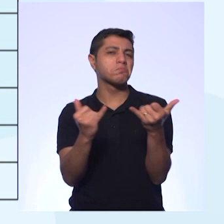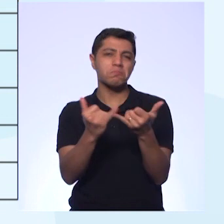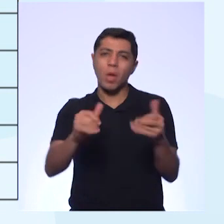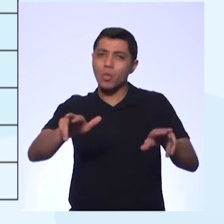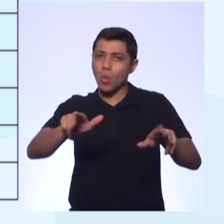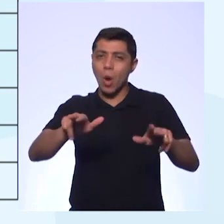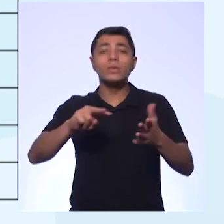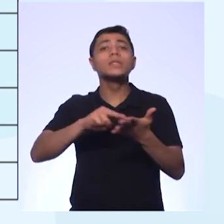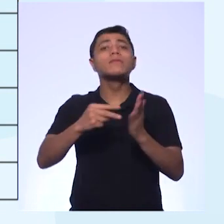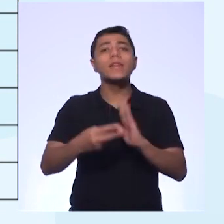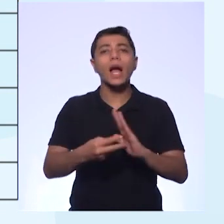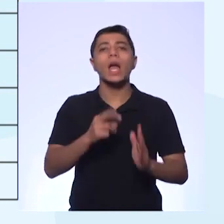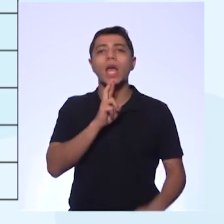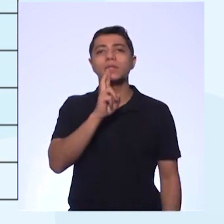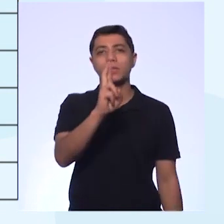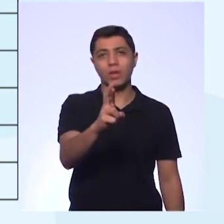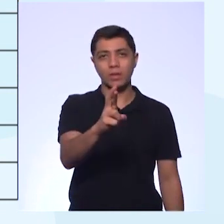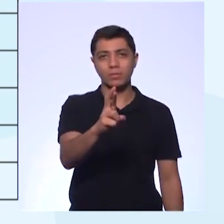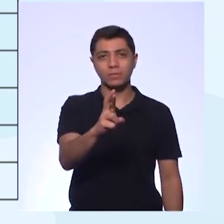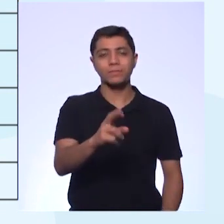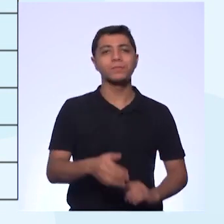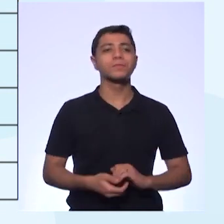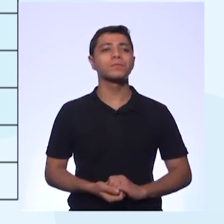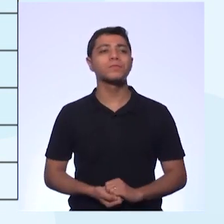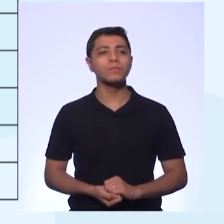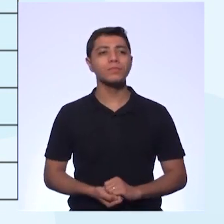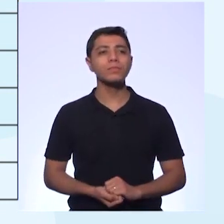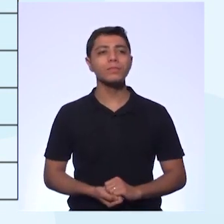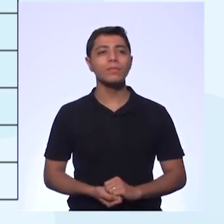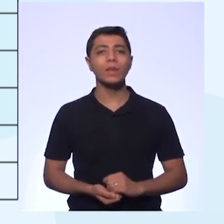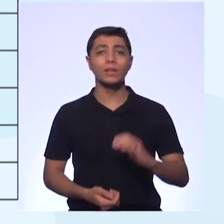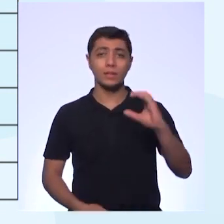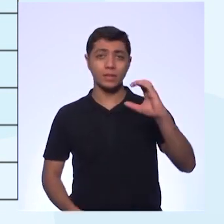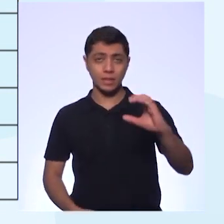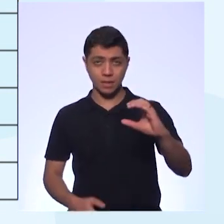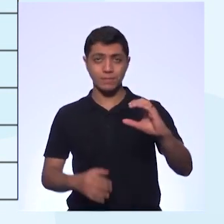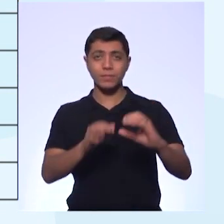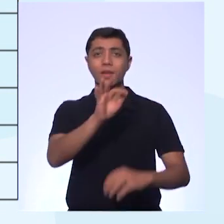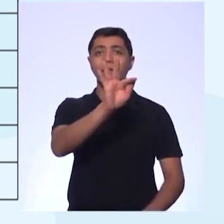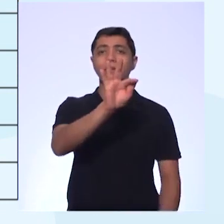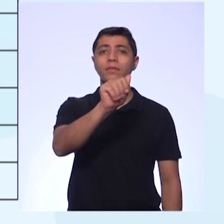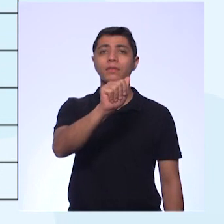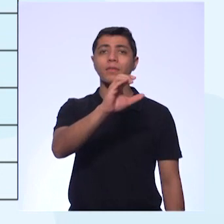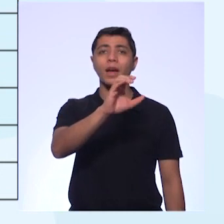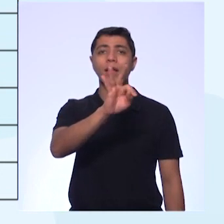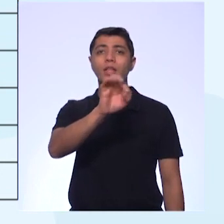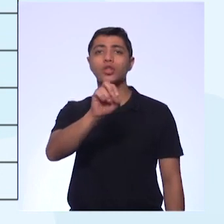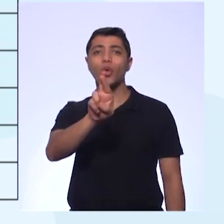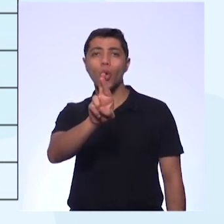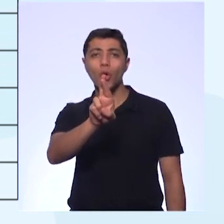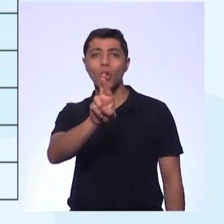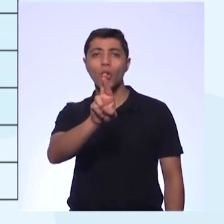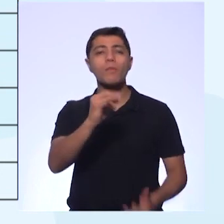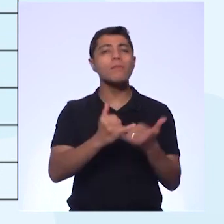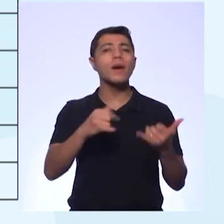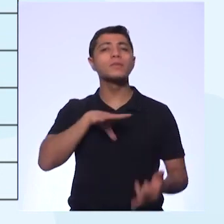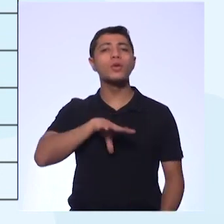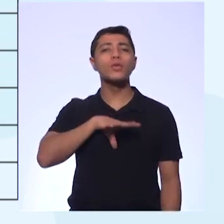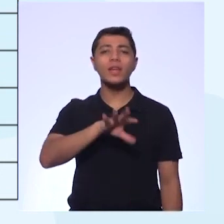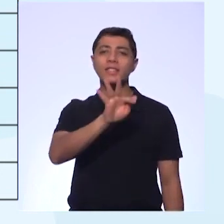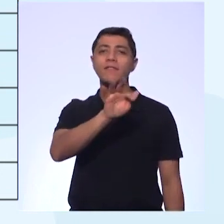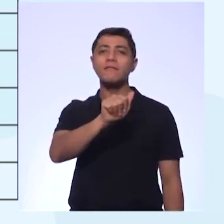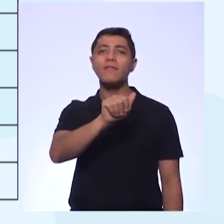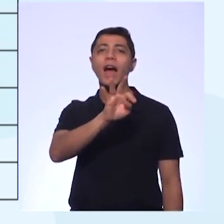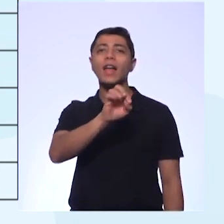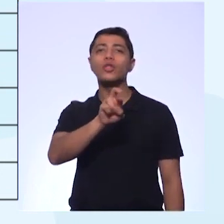também é um cognato, né, Antônia? Sim, é só tirar o C, né? Então, aí vira Fator. fator. Se você tem um fator, você tem uma condição, que